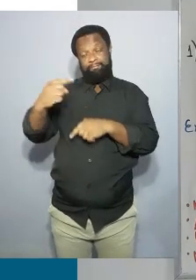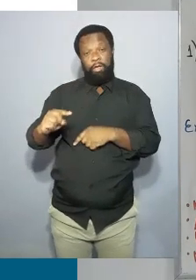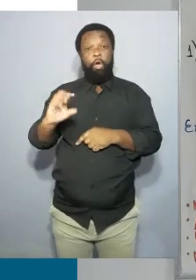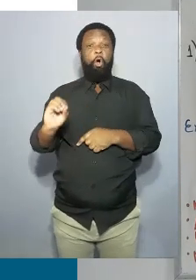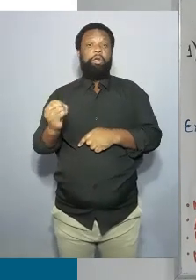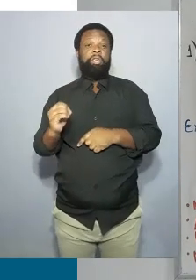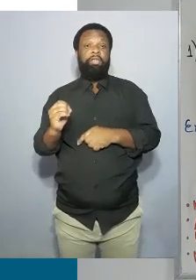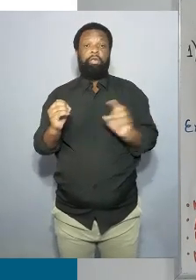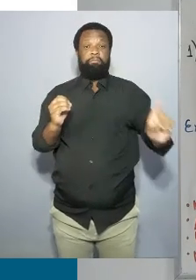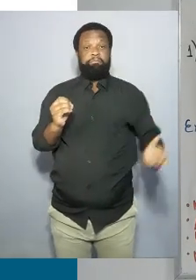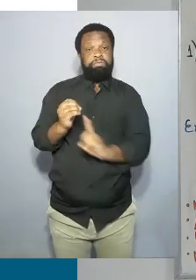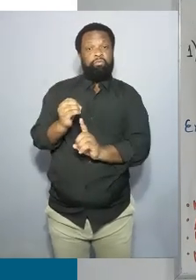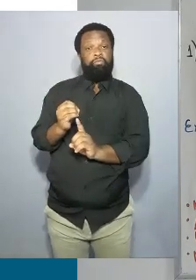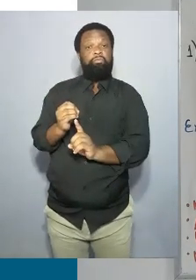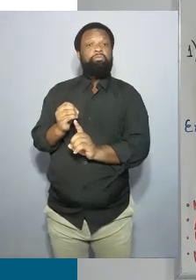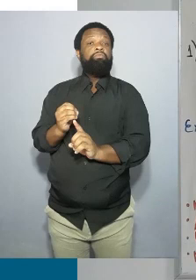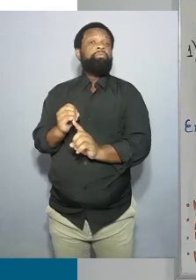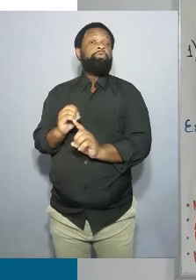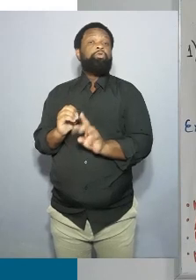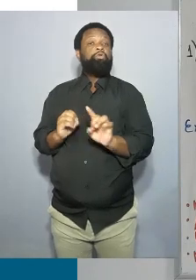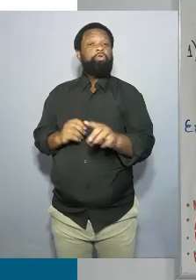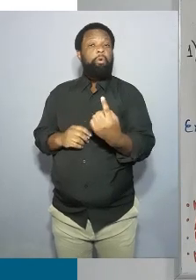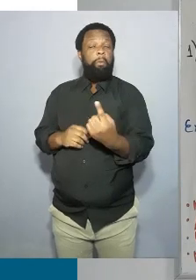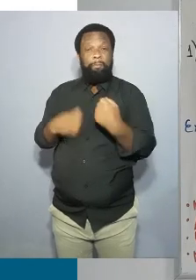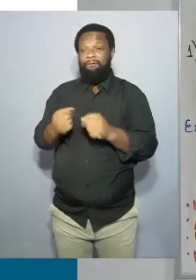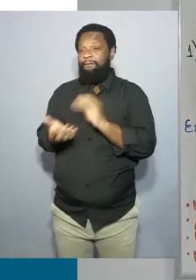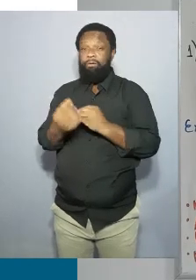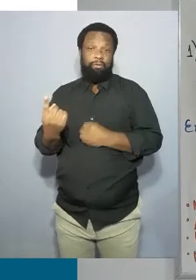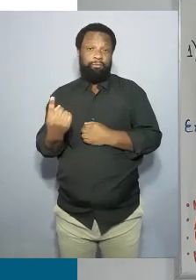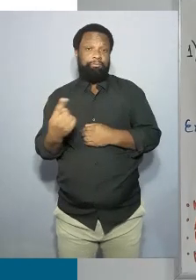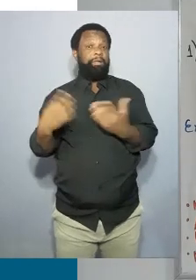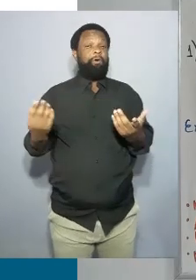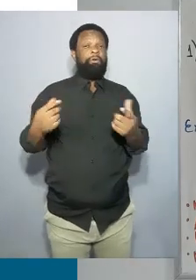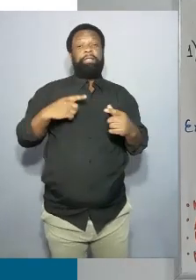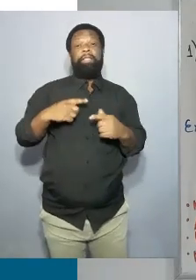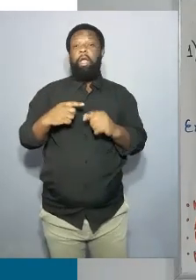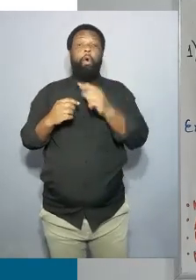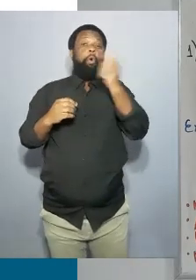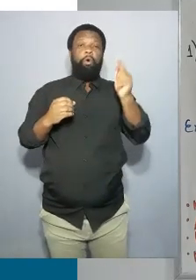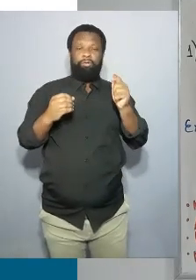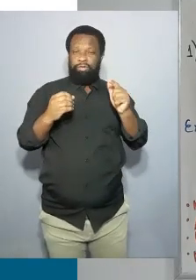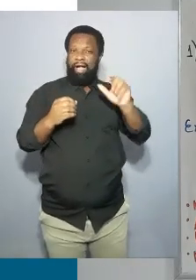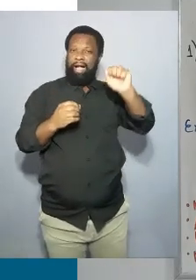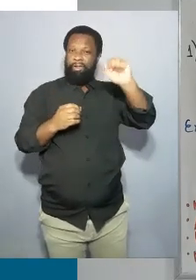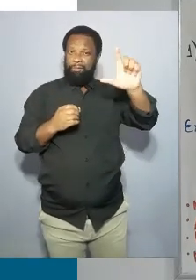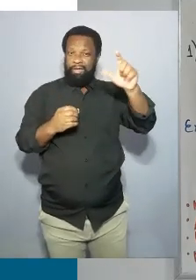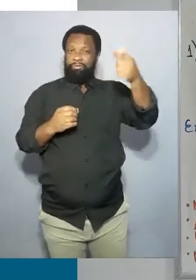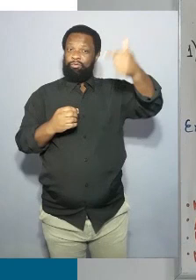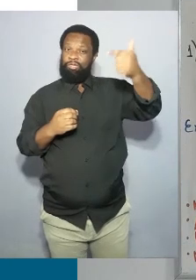só recebeu 1. Ele ainda precisa receber mais 1. Então, nós colocamos um outro átomo de